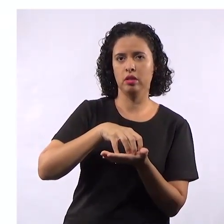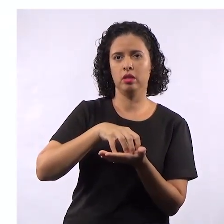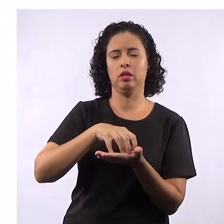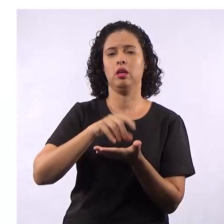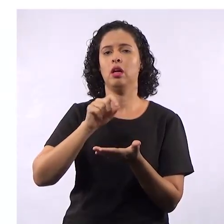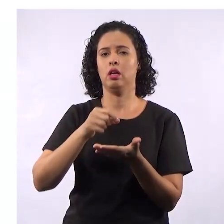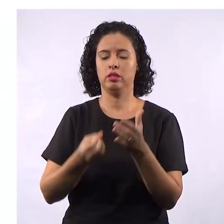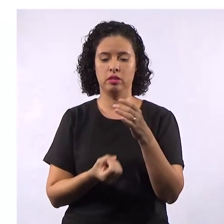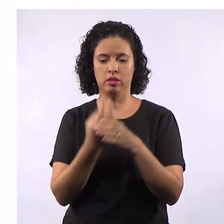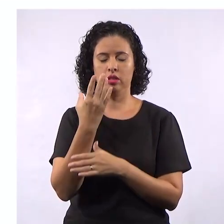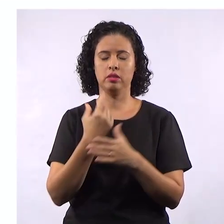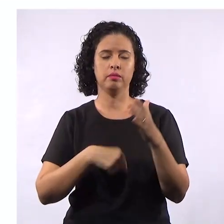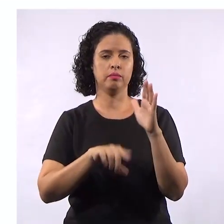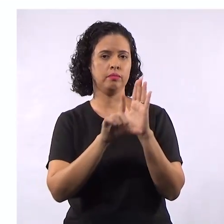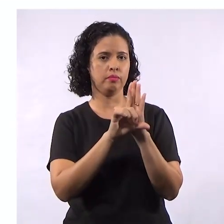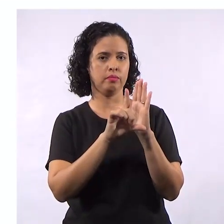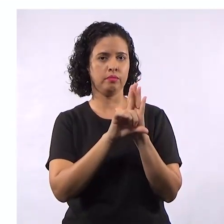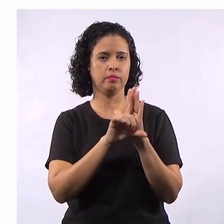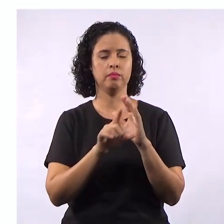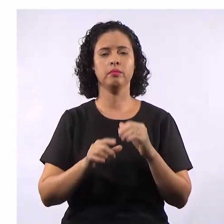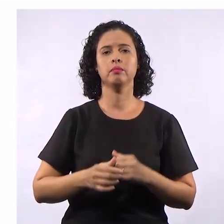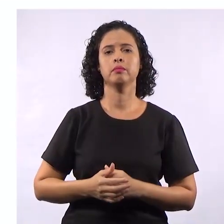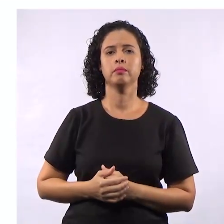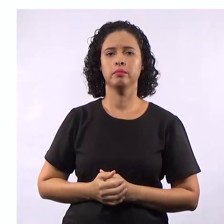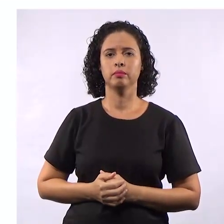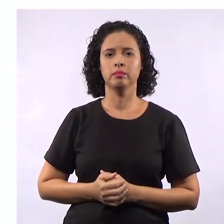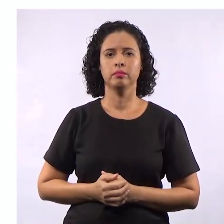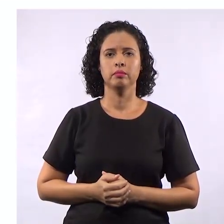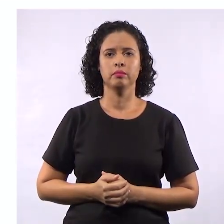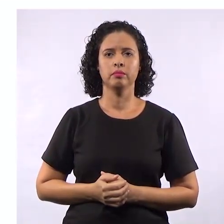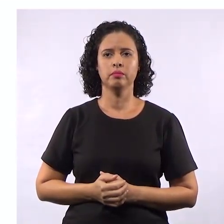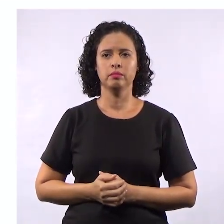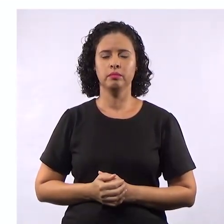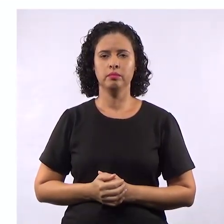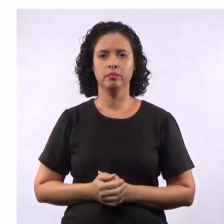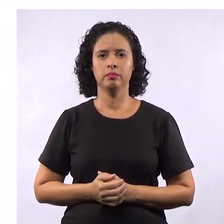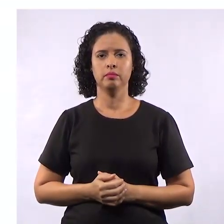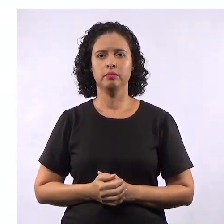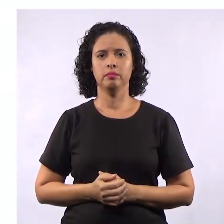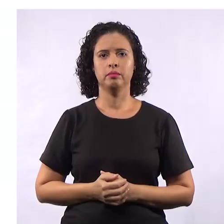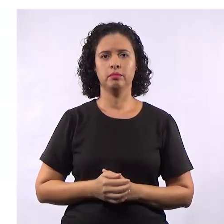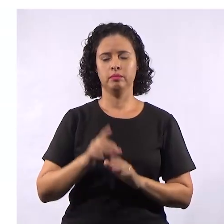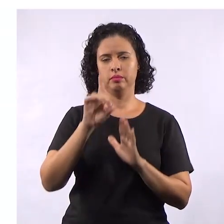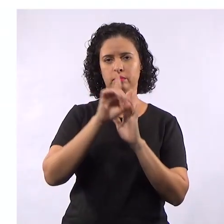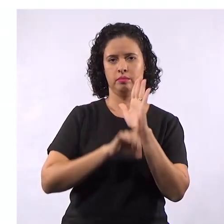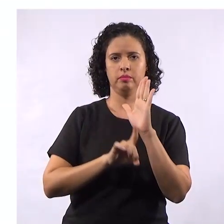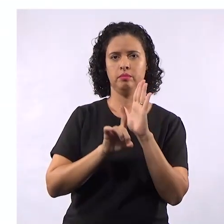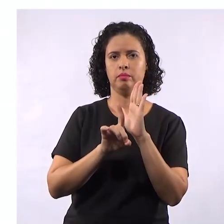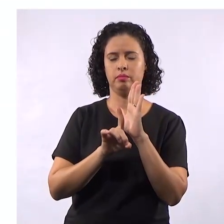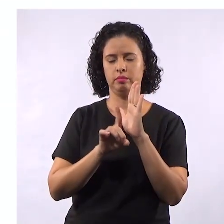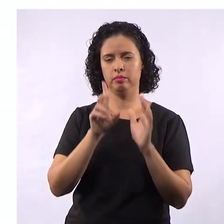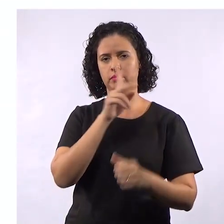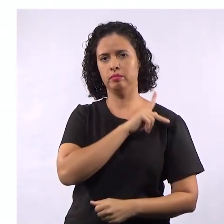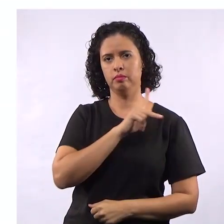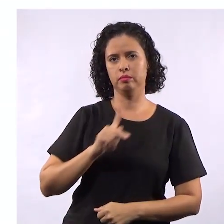nos condomínios de edifícios, tá? Temos também as sociedades e as associações, tá? Que